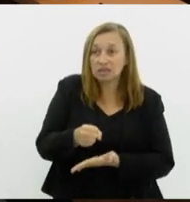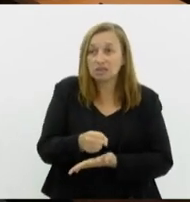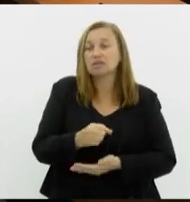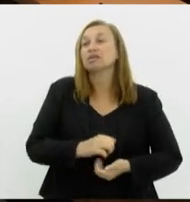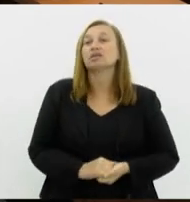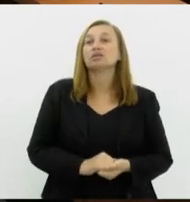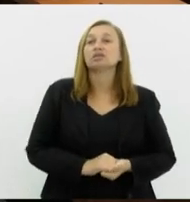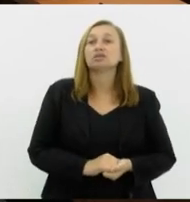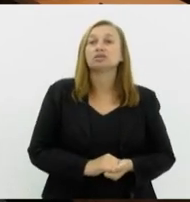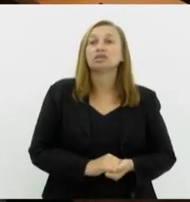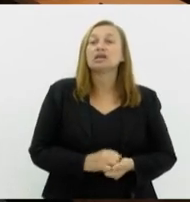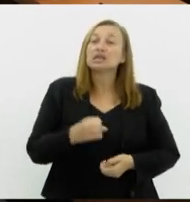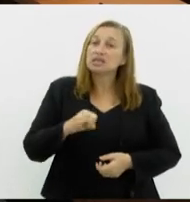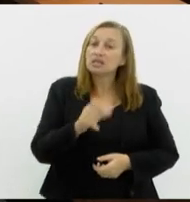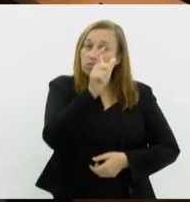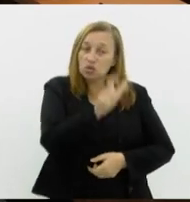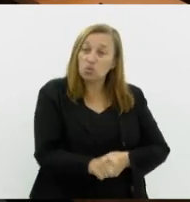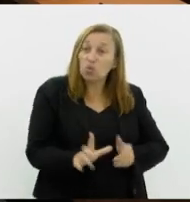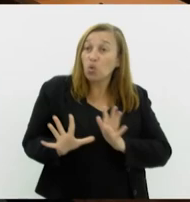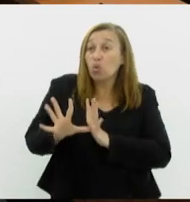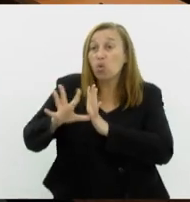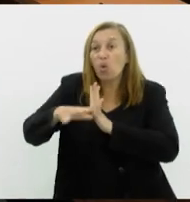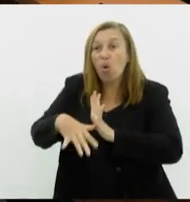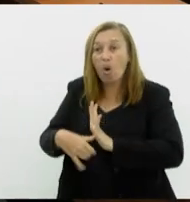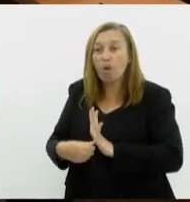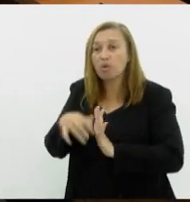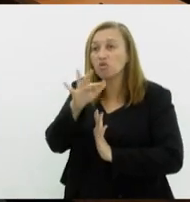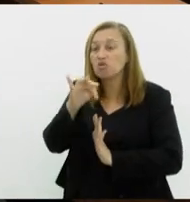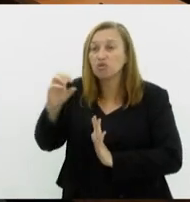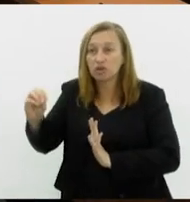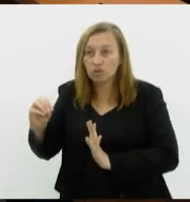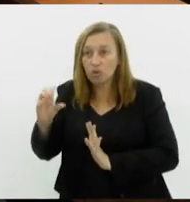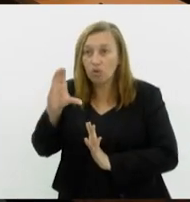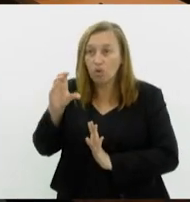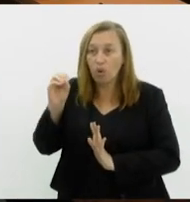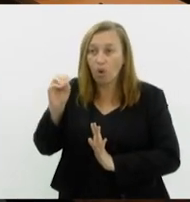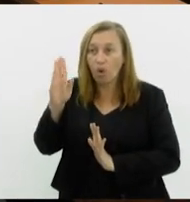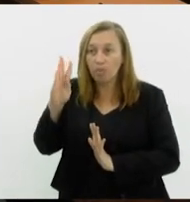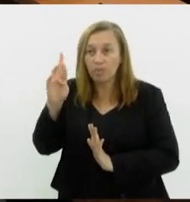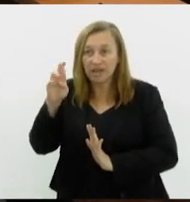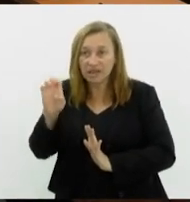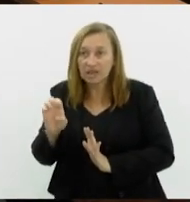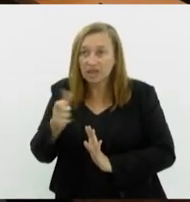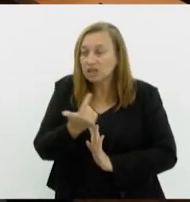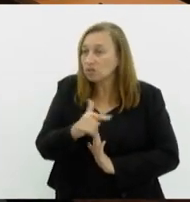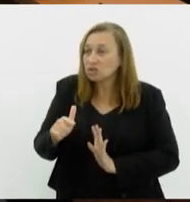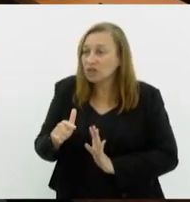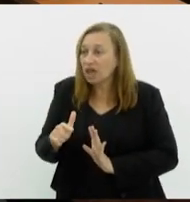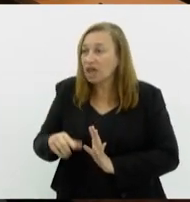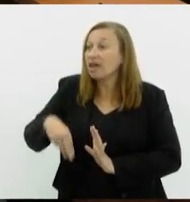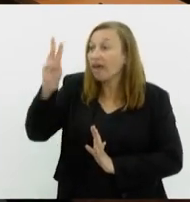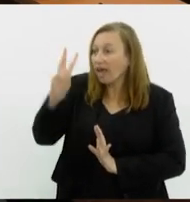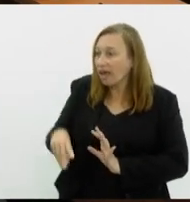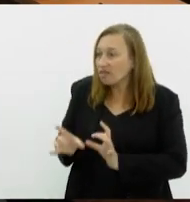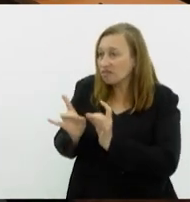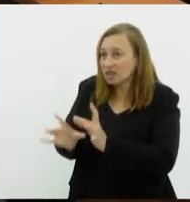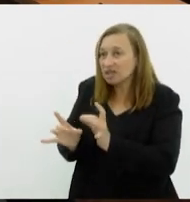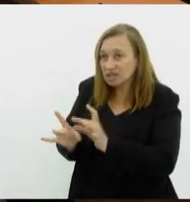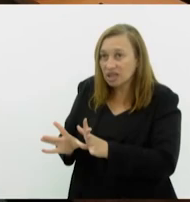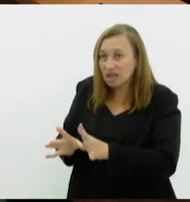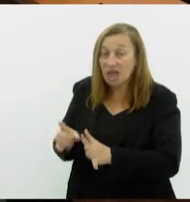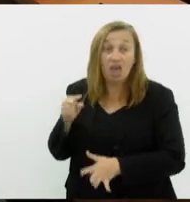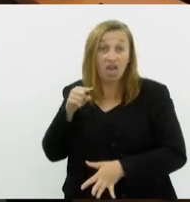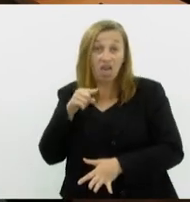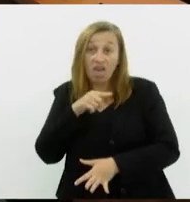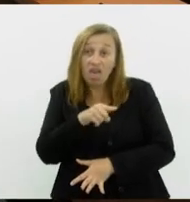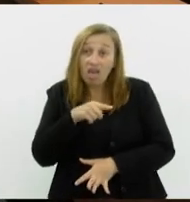receptação. Se o sujeitinho que rouba o fio de cobre, deputado Anderson, não tem a quem vender, ele vai